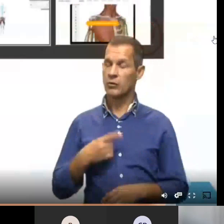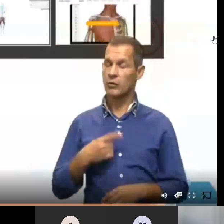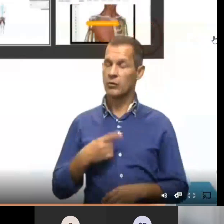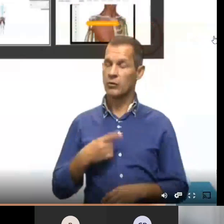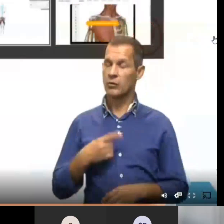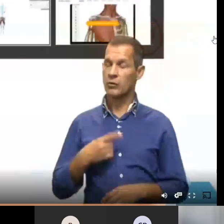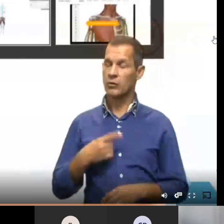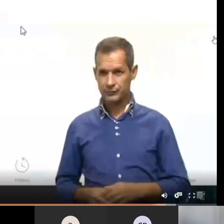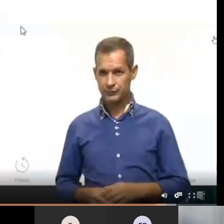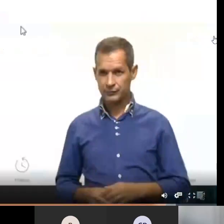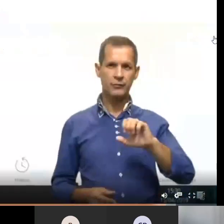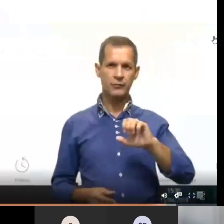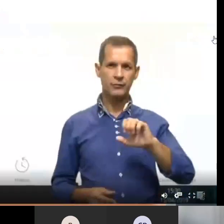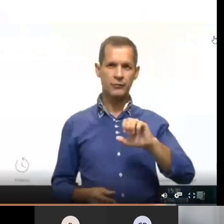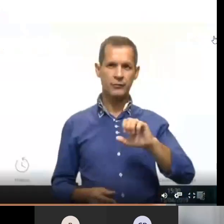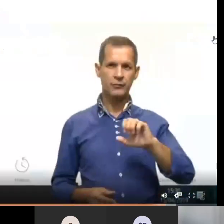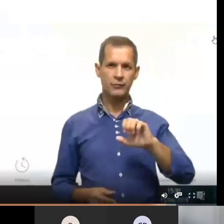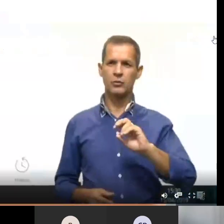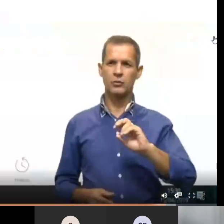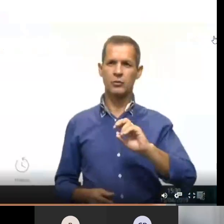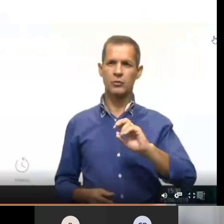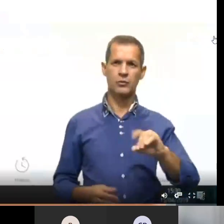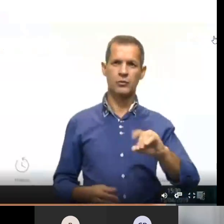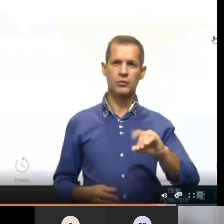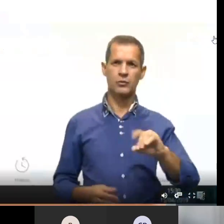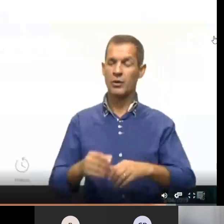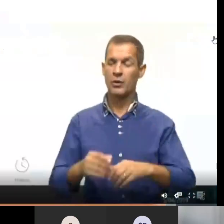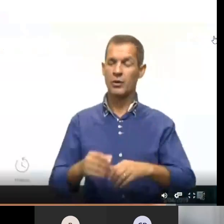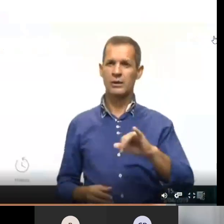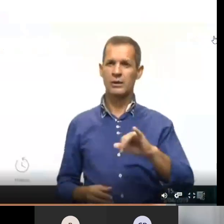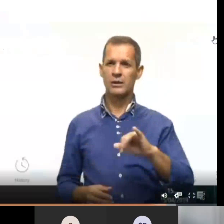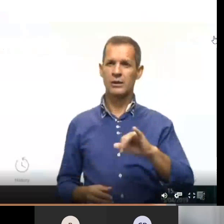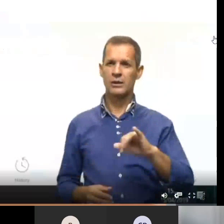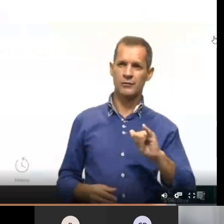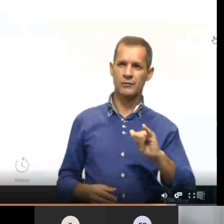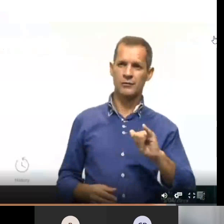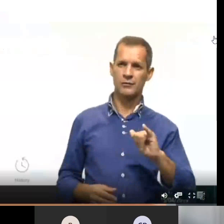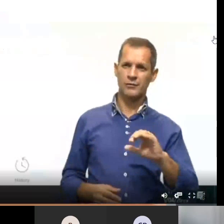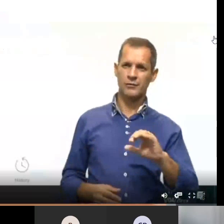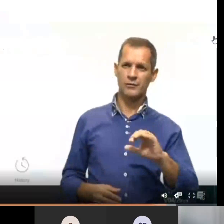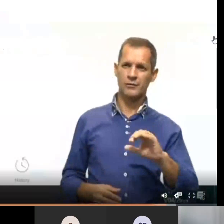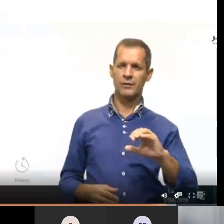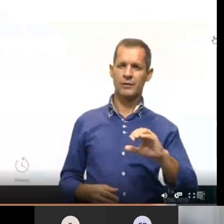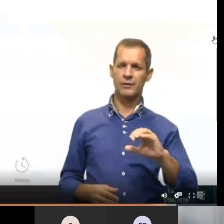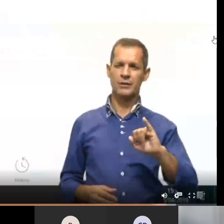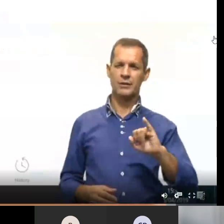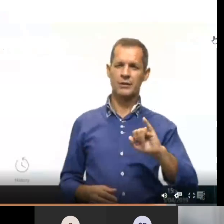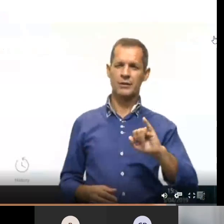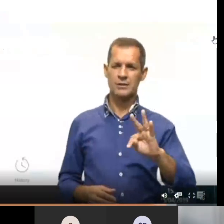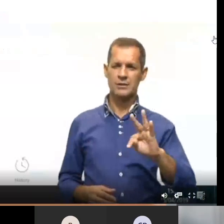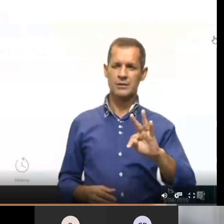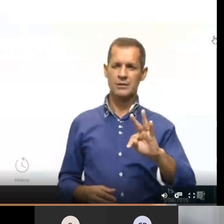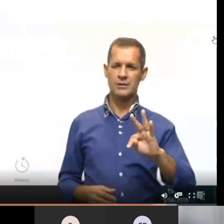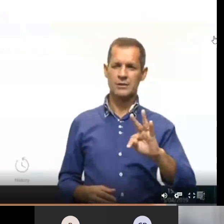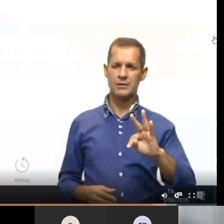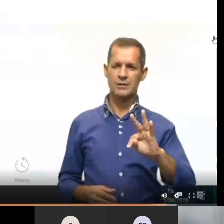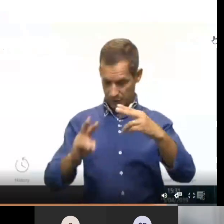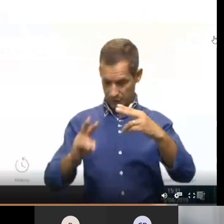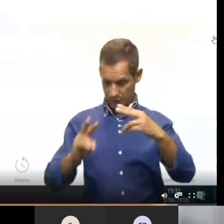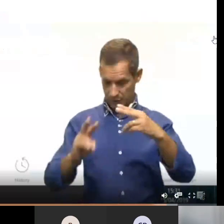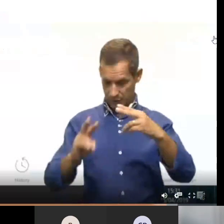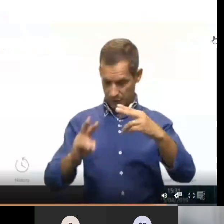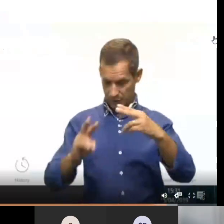dados do OVD. Vocês vão procurar por Lymphatic System e observarão essa